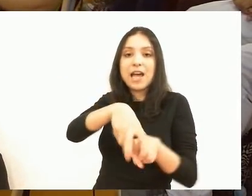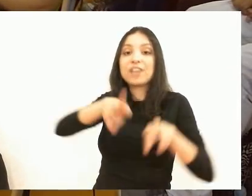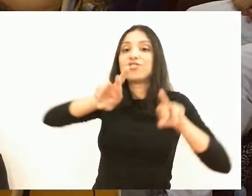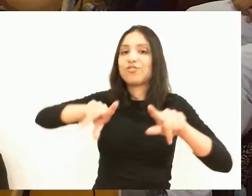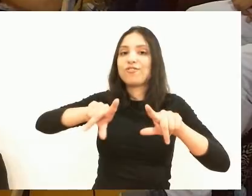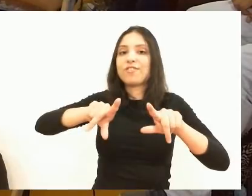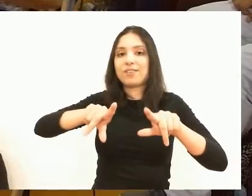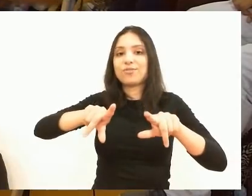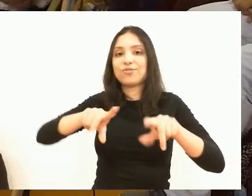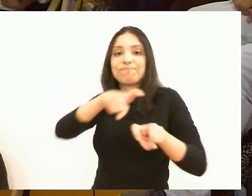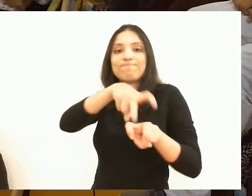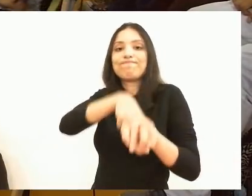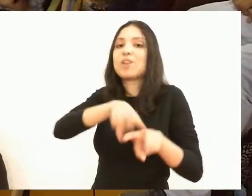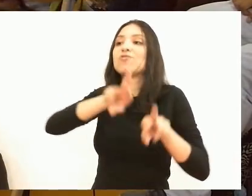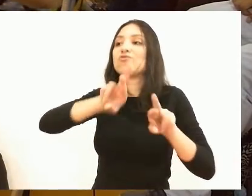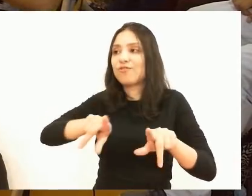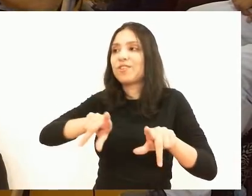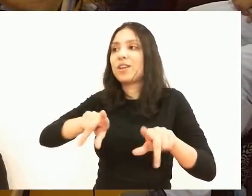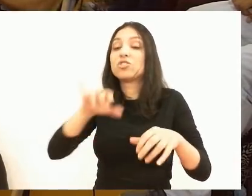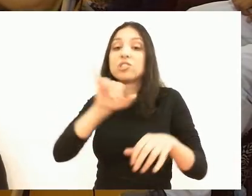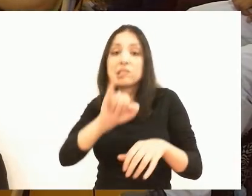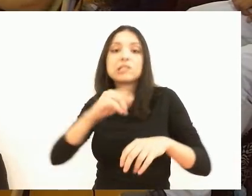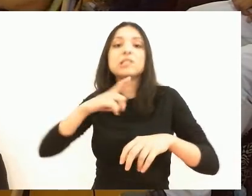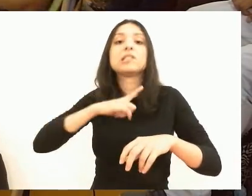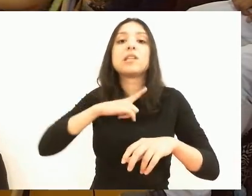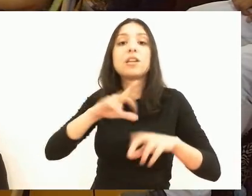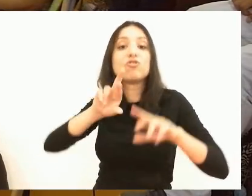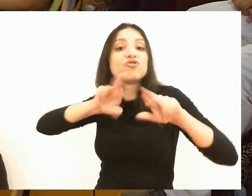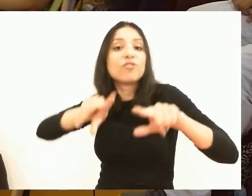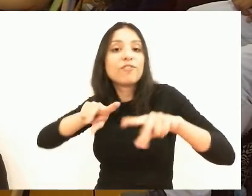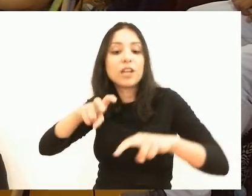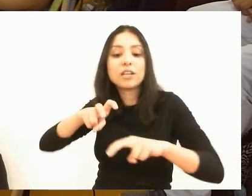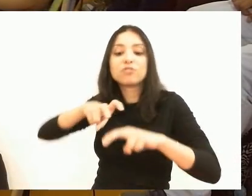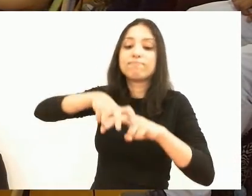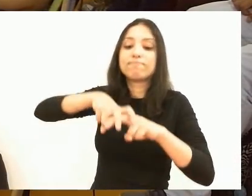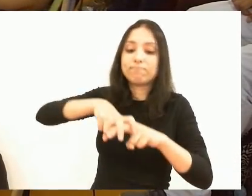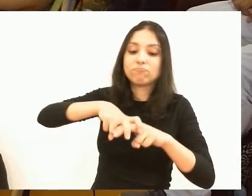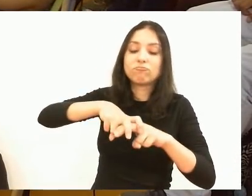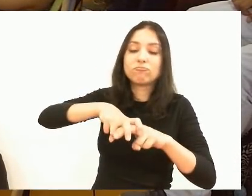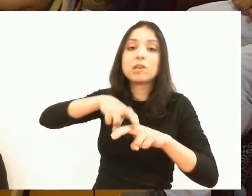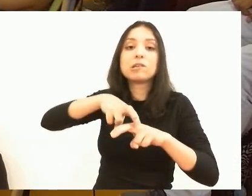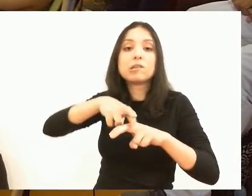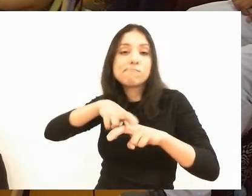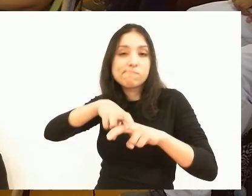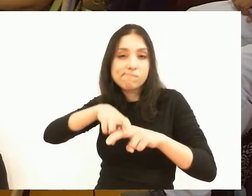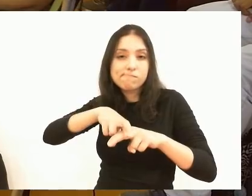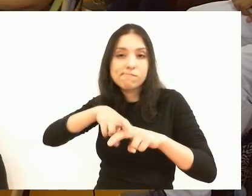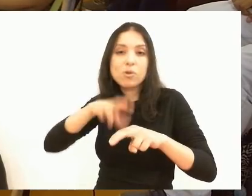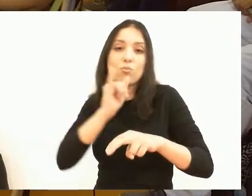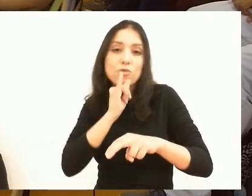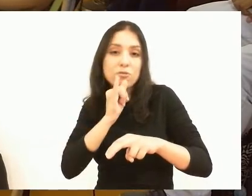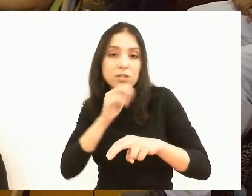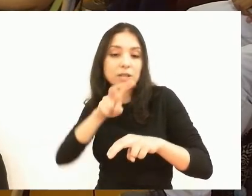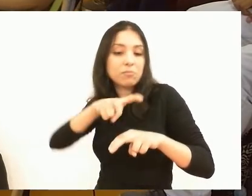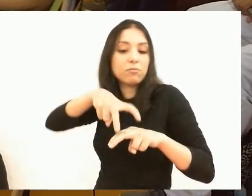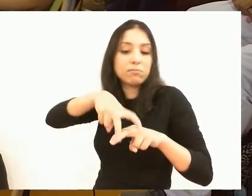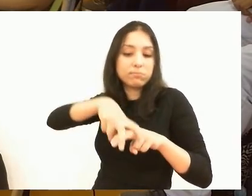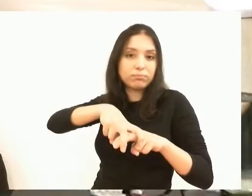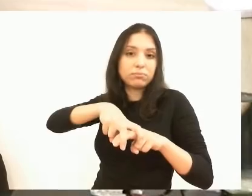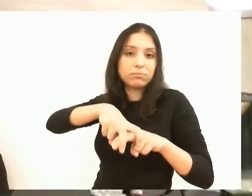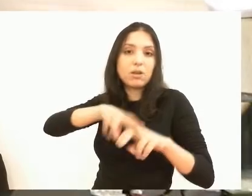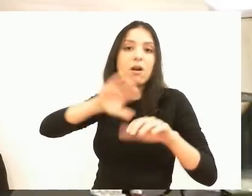percebe se você tem outro assentamento da pelve considerando que a coluna vertebral tá